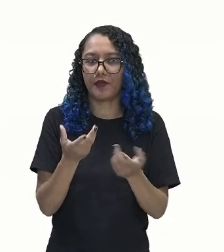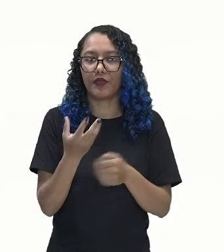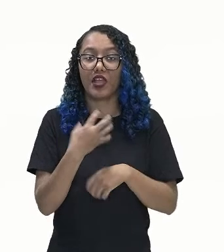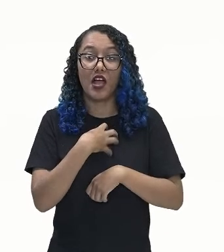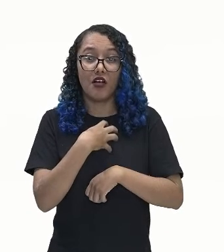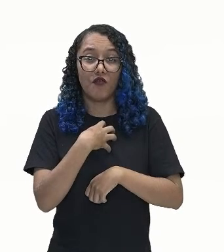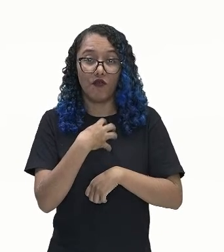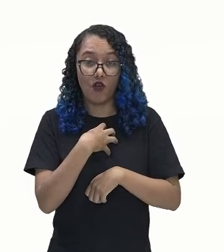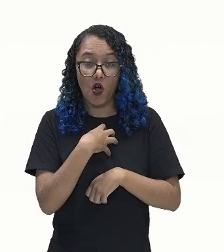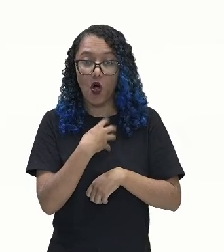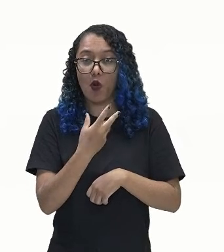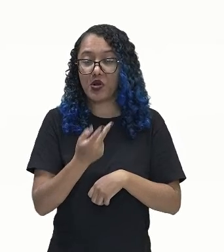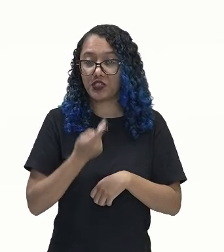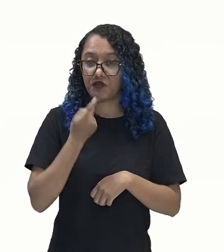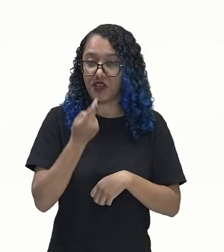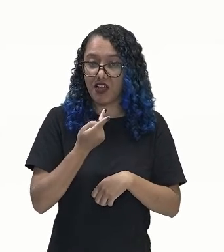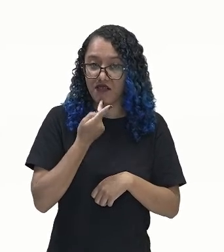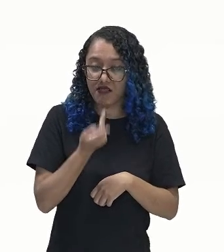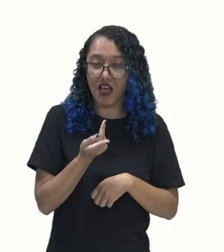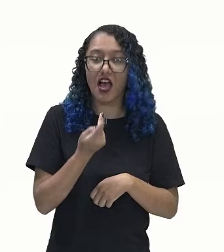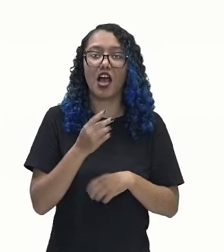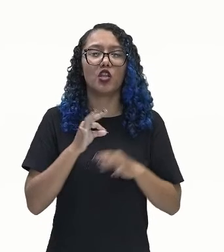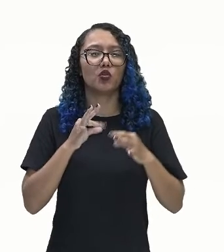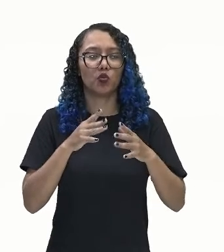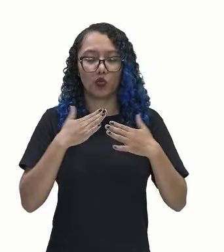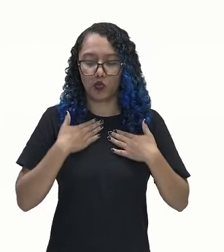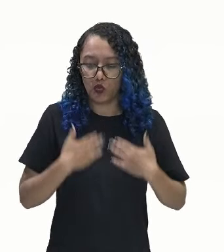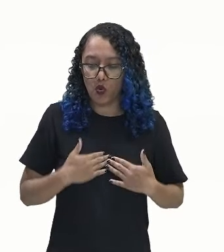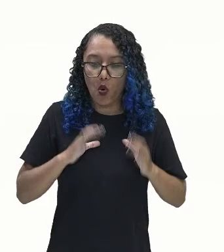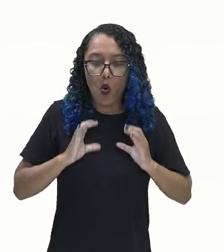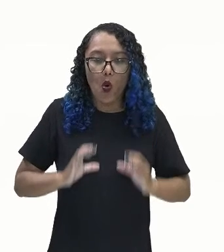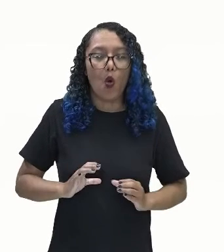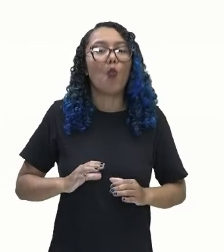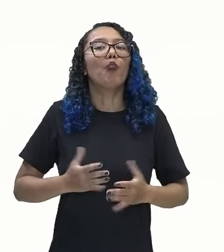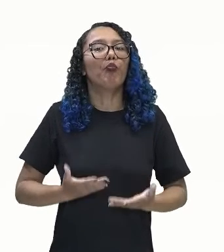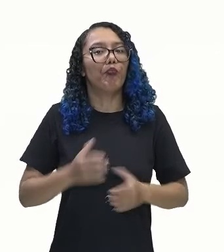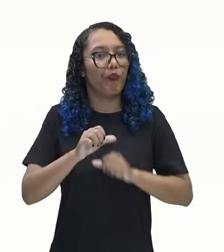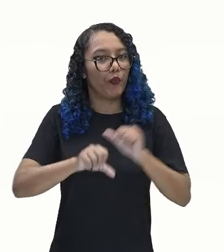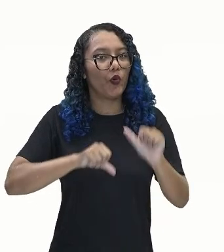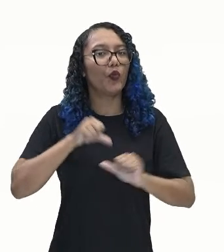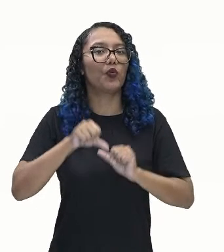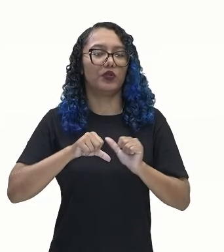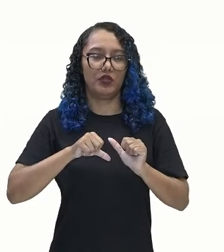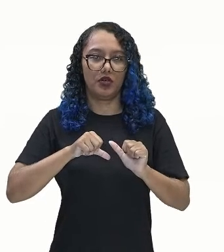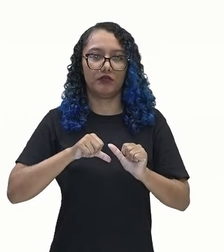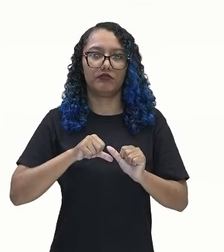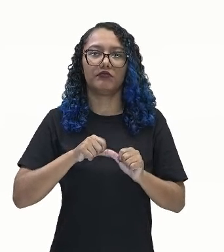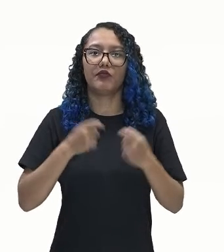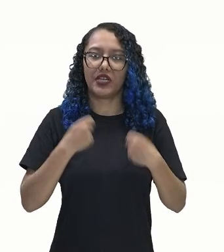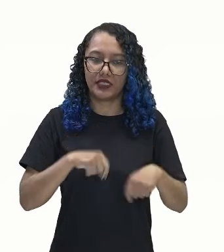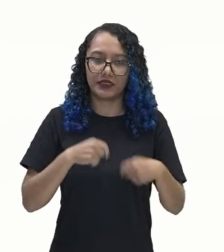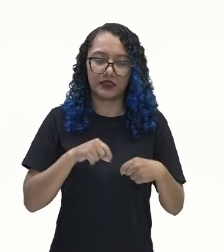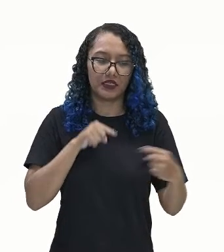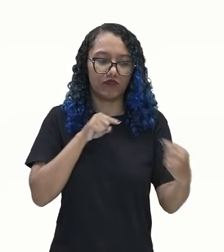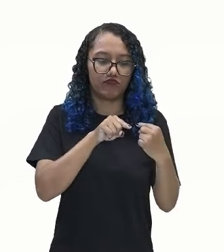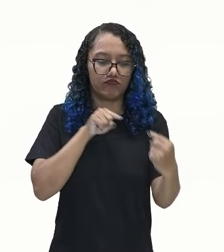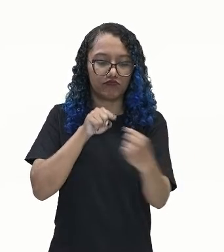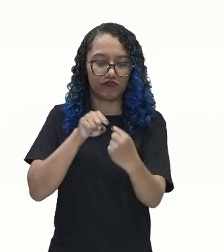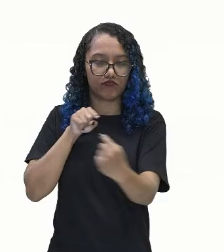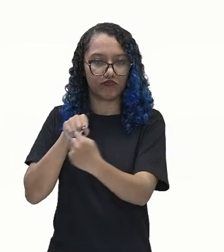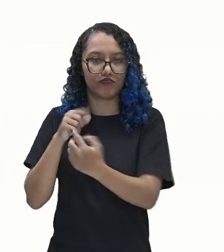forma que você fala, sua postura, tudo muda, certo? Então, aí, a nossa variação está relacionada